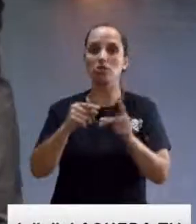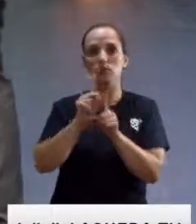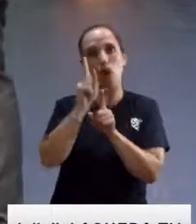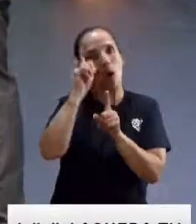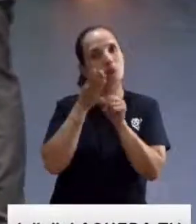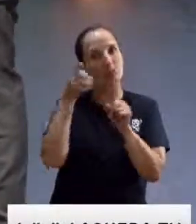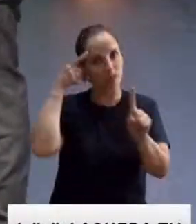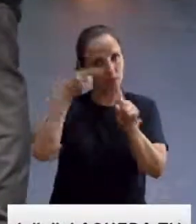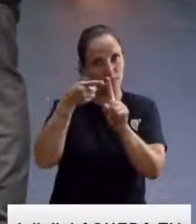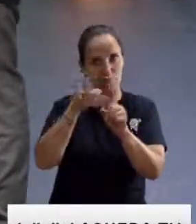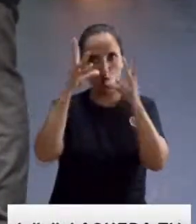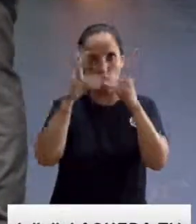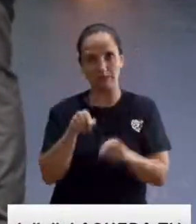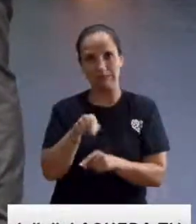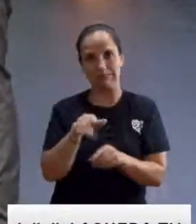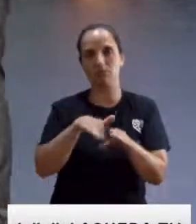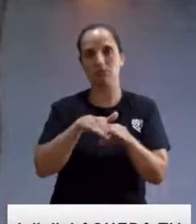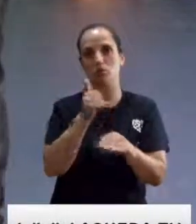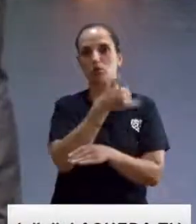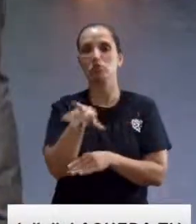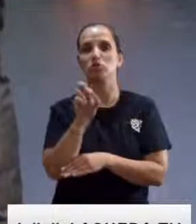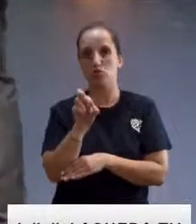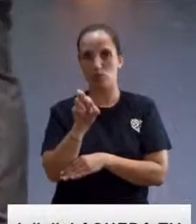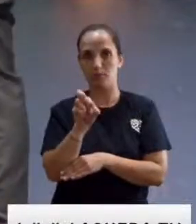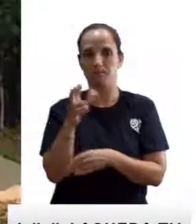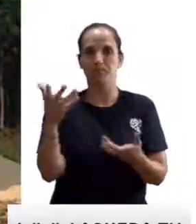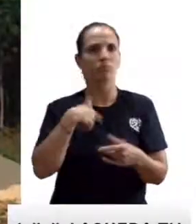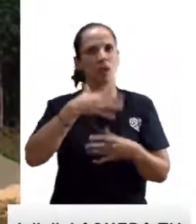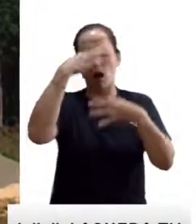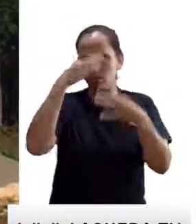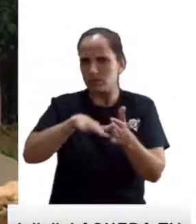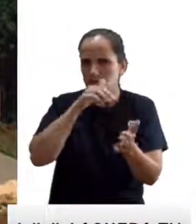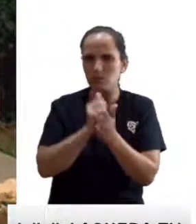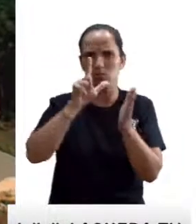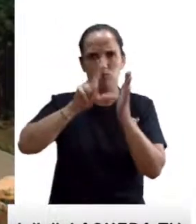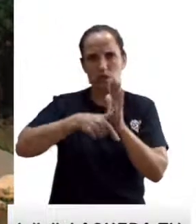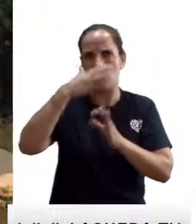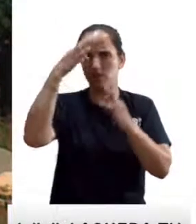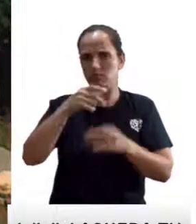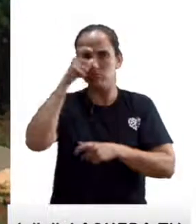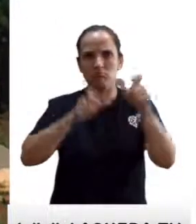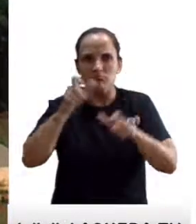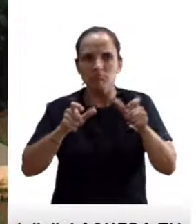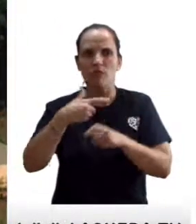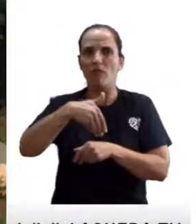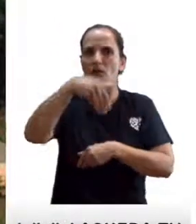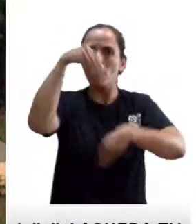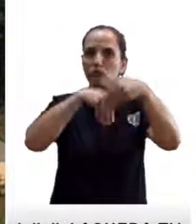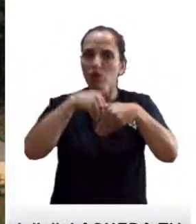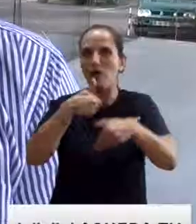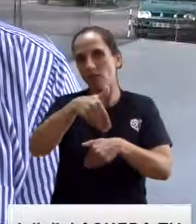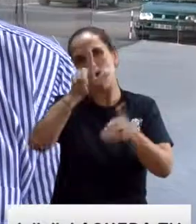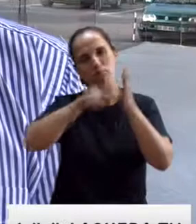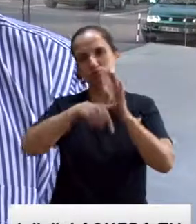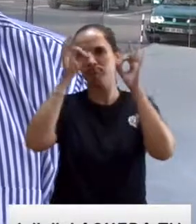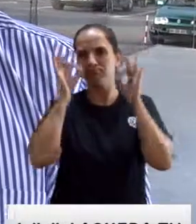de orçamento para este orçamento participativo de 2018. Acreditámos sempre no projeto, acreditámos nas pessoas que iam votar com certeza